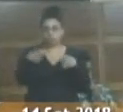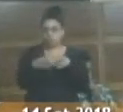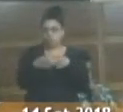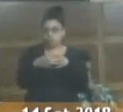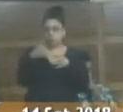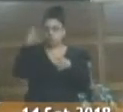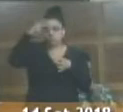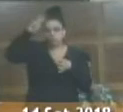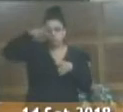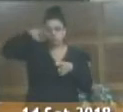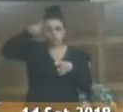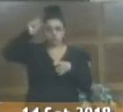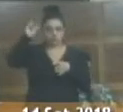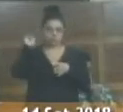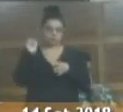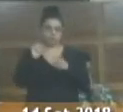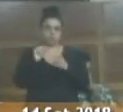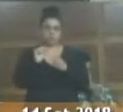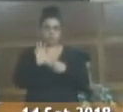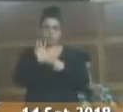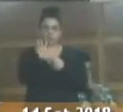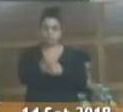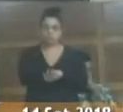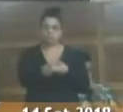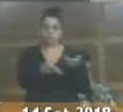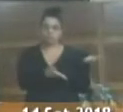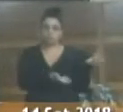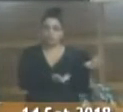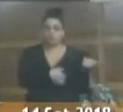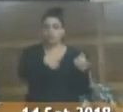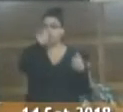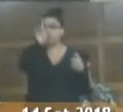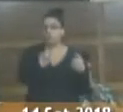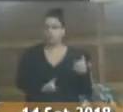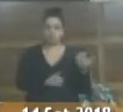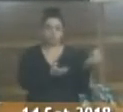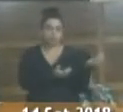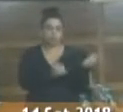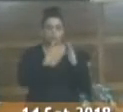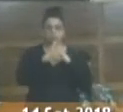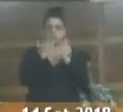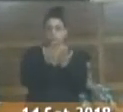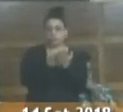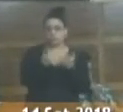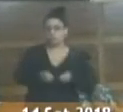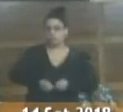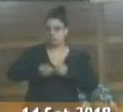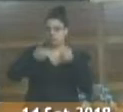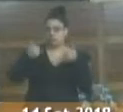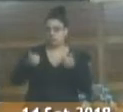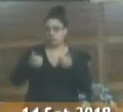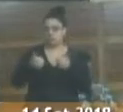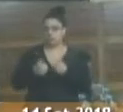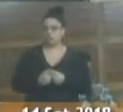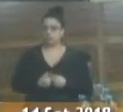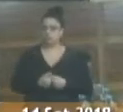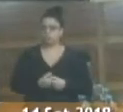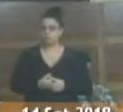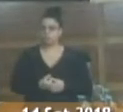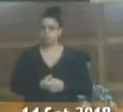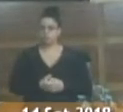que defende os nossos jovens, que defende o direito dos jovens de estudar melhor para suas